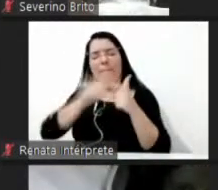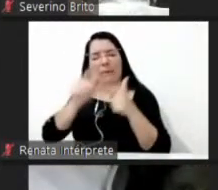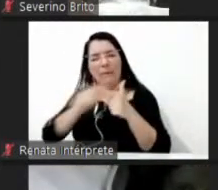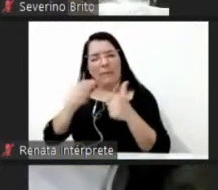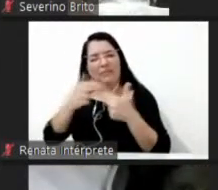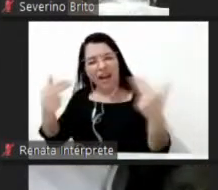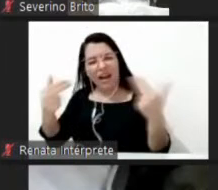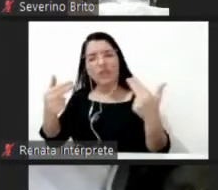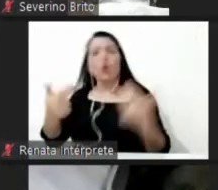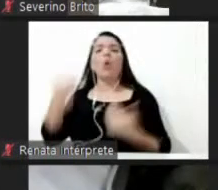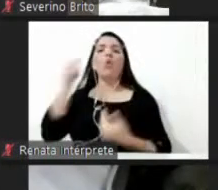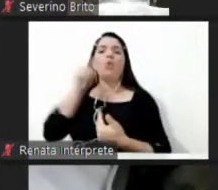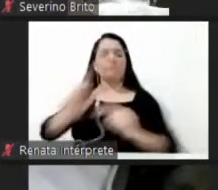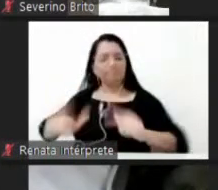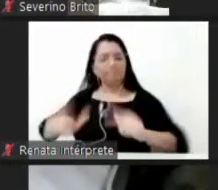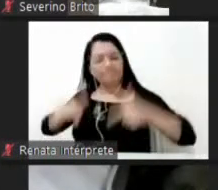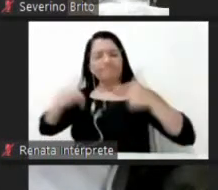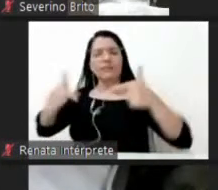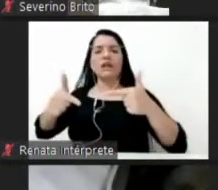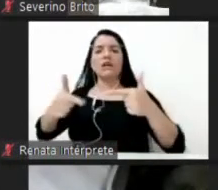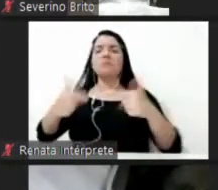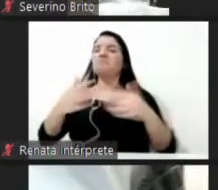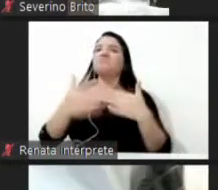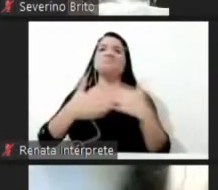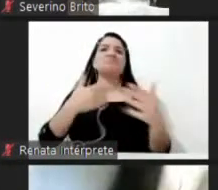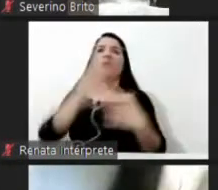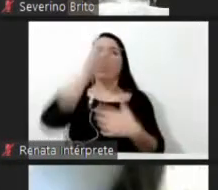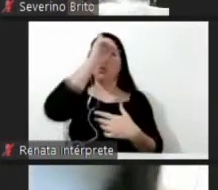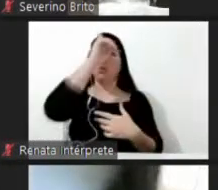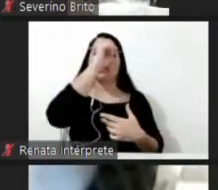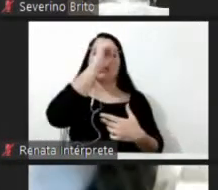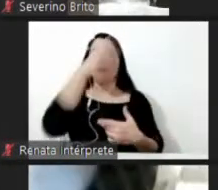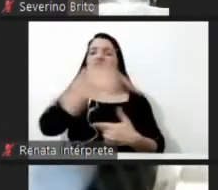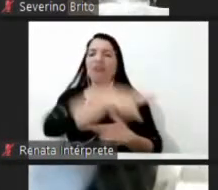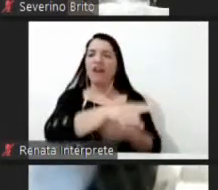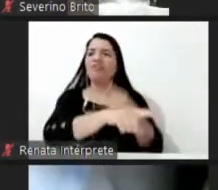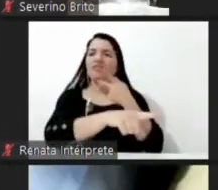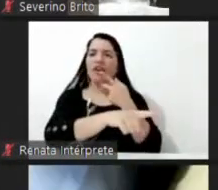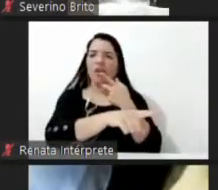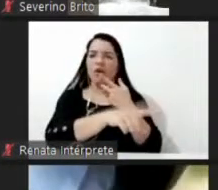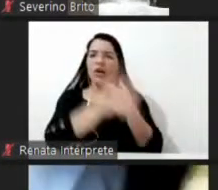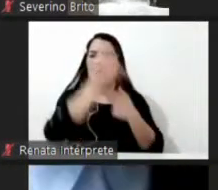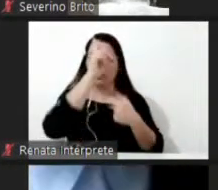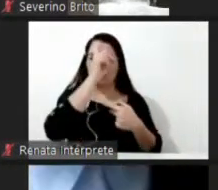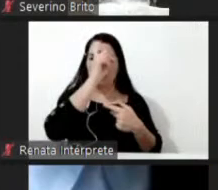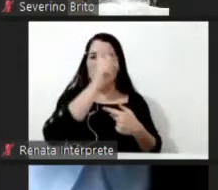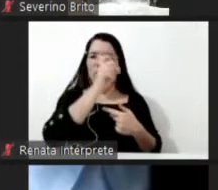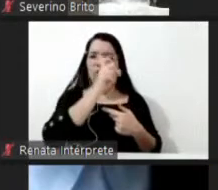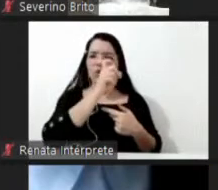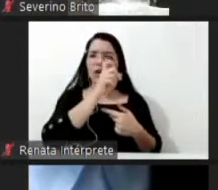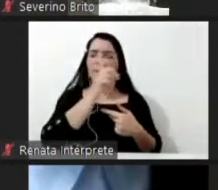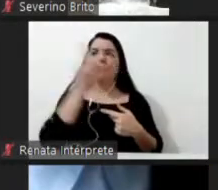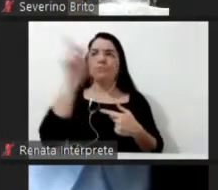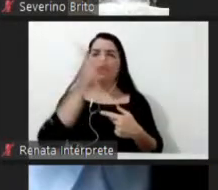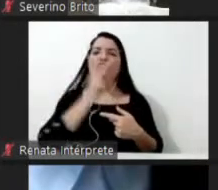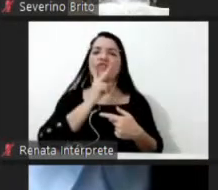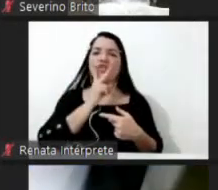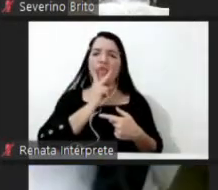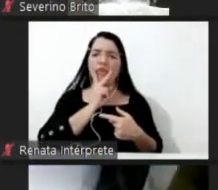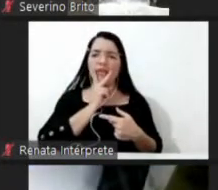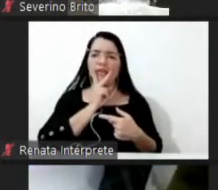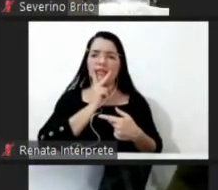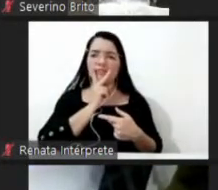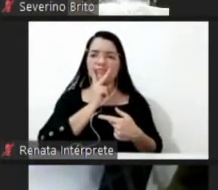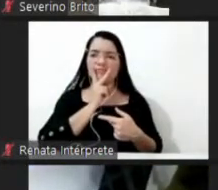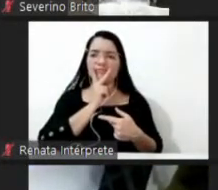O pastor Lemos falou aqui do Hospital Evangélico de Vitória, do Espírito Santo, que fica em Vila Velha, que eu tive